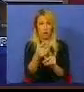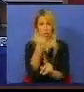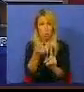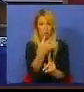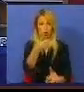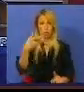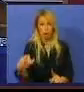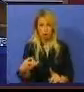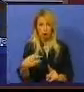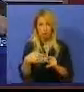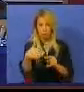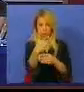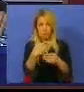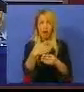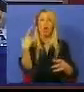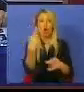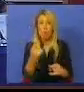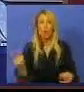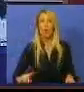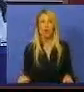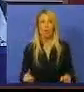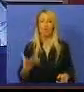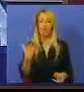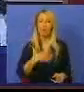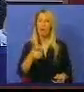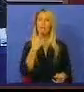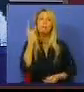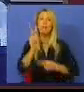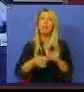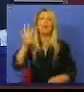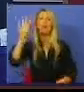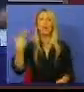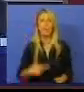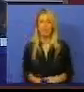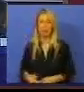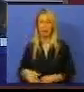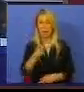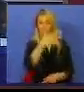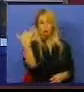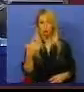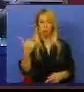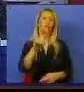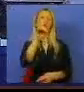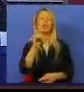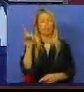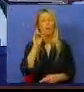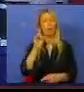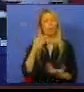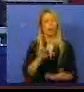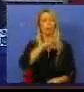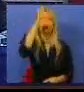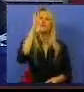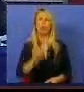Parecia-me muito importante perceber o que é que vai acontecer nesse particular. Segunda questão que também me parece muito importante, Sr. Ministro. O Sr. Ministro